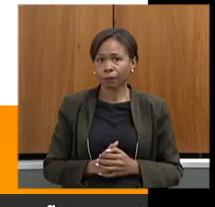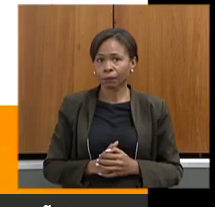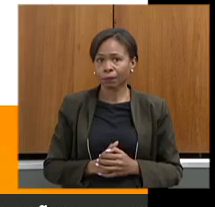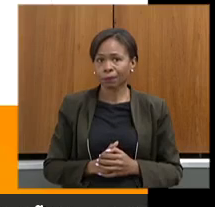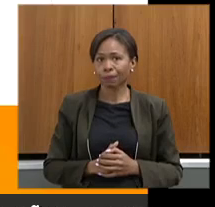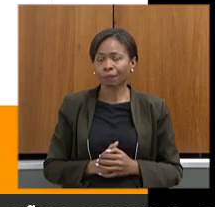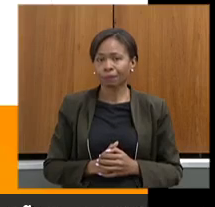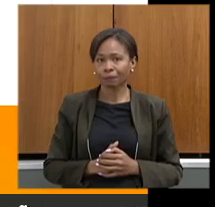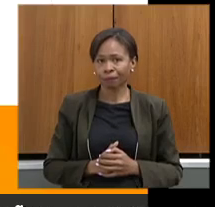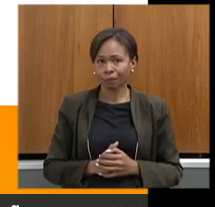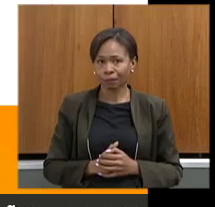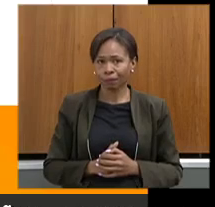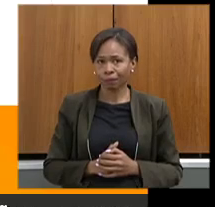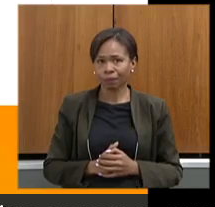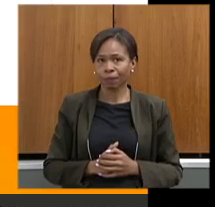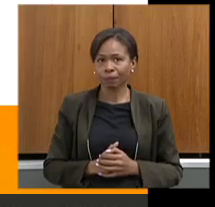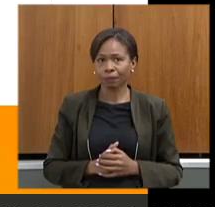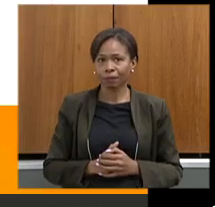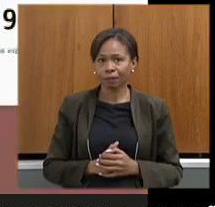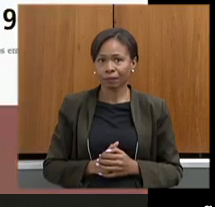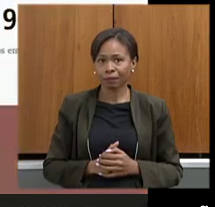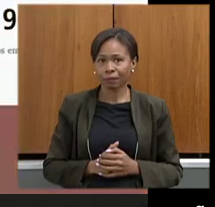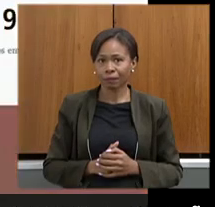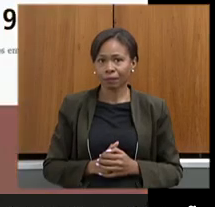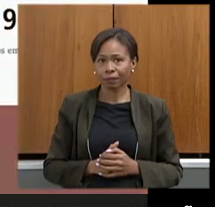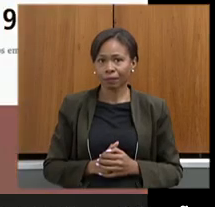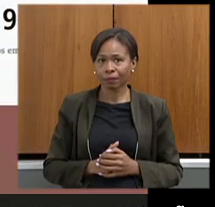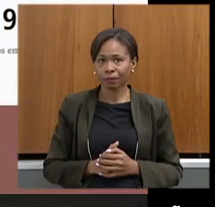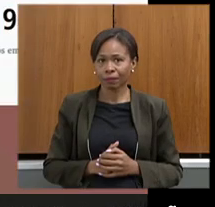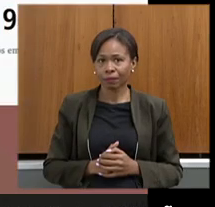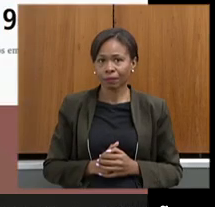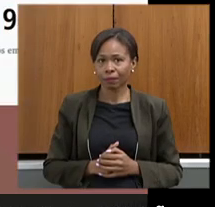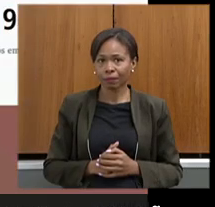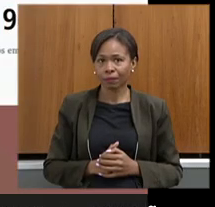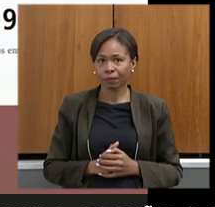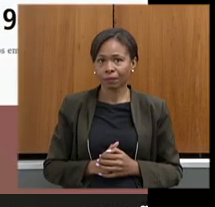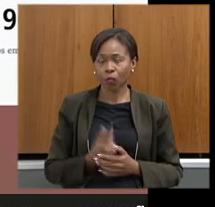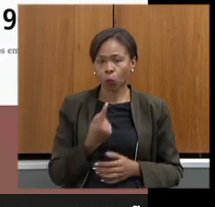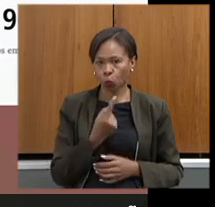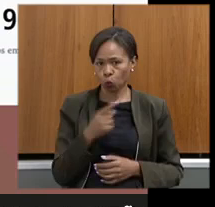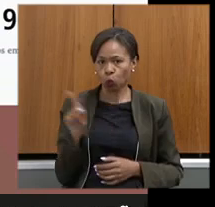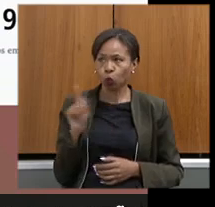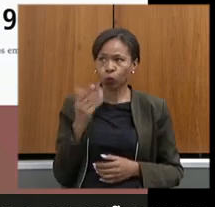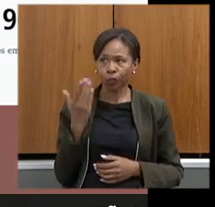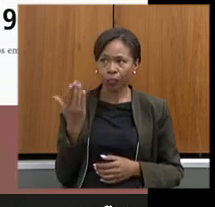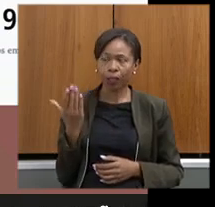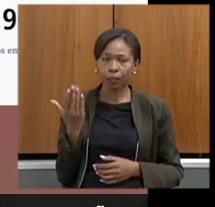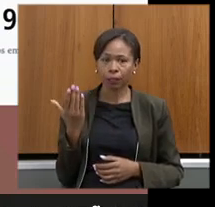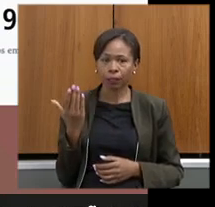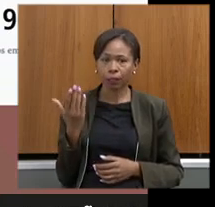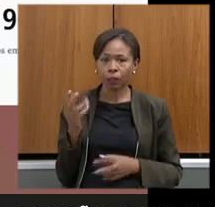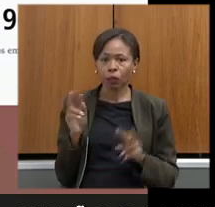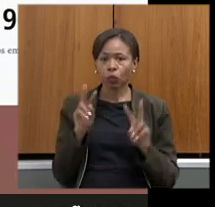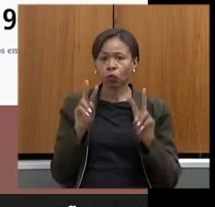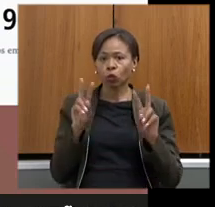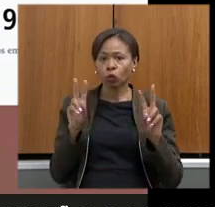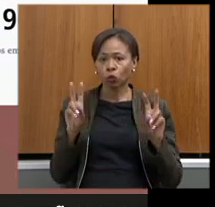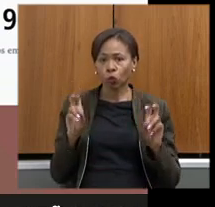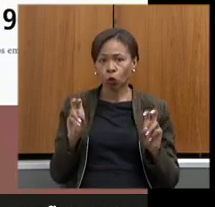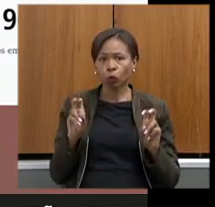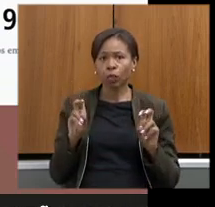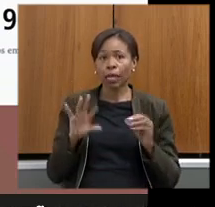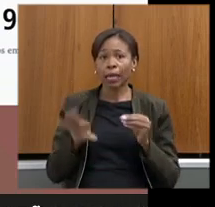e obrigado pode passar também por favor Este último slide que fala sobre a execução das emendas